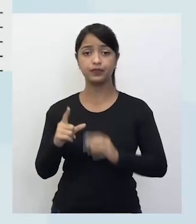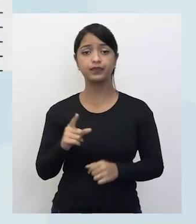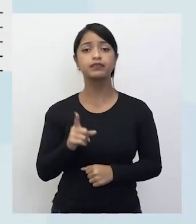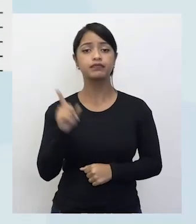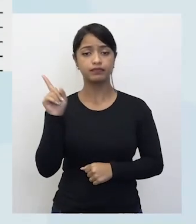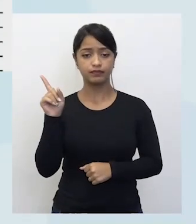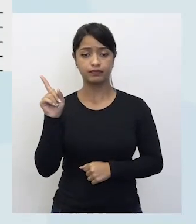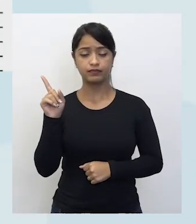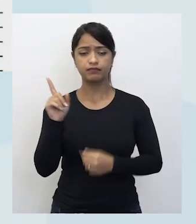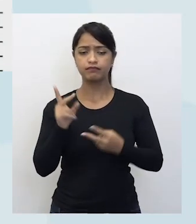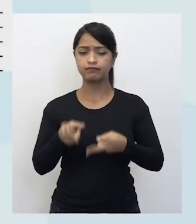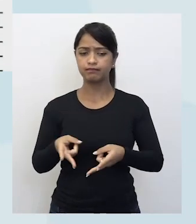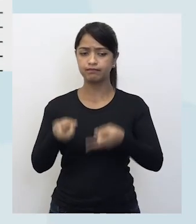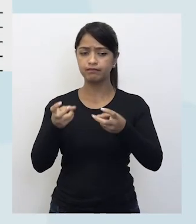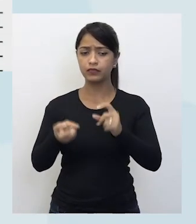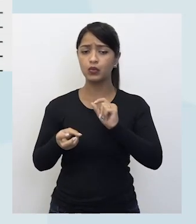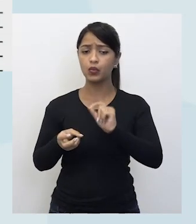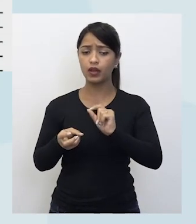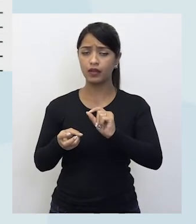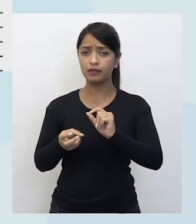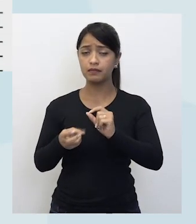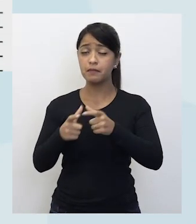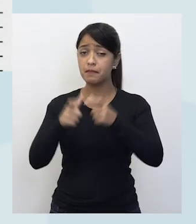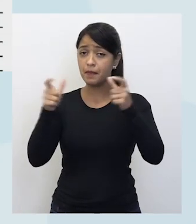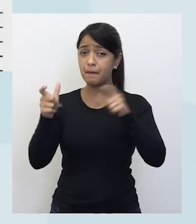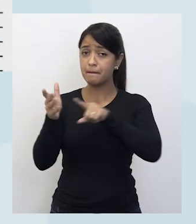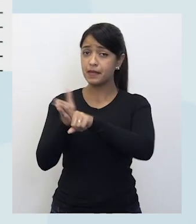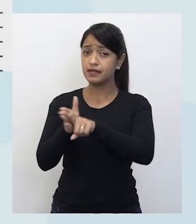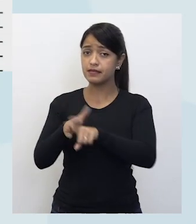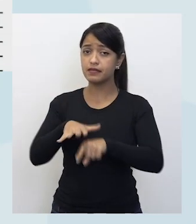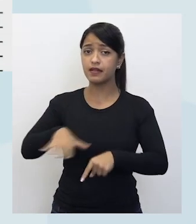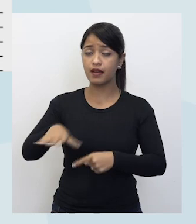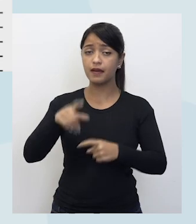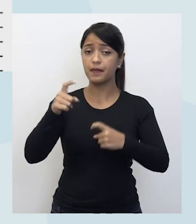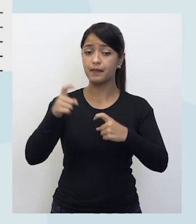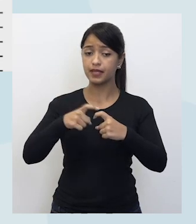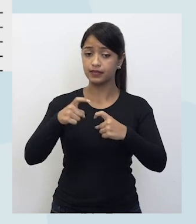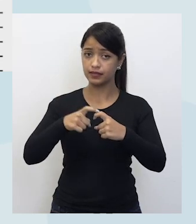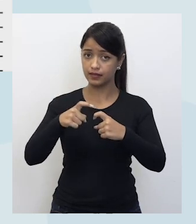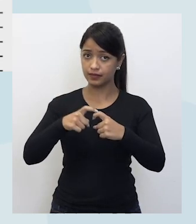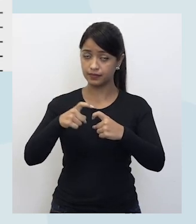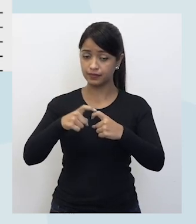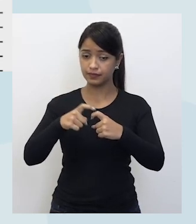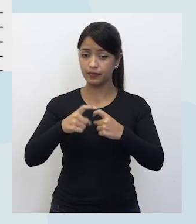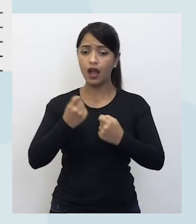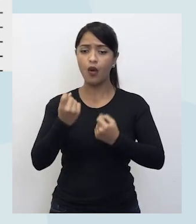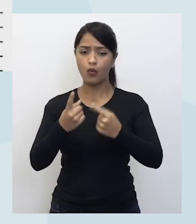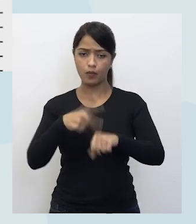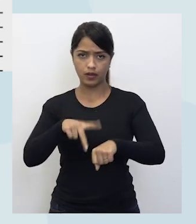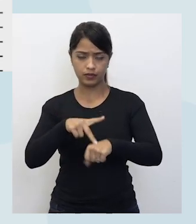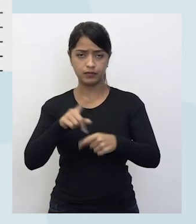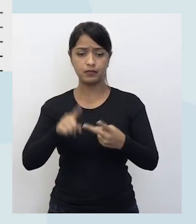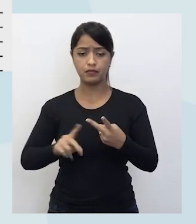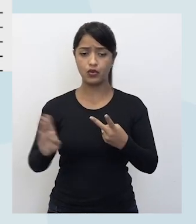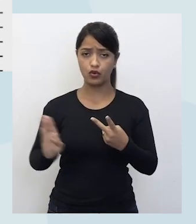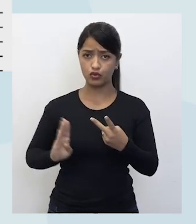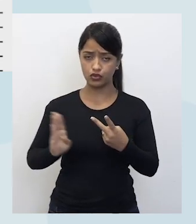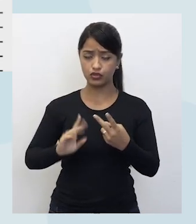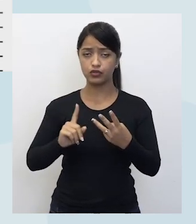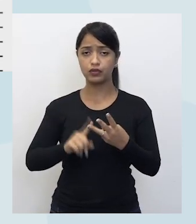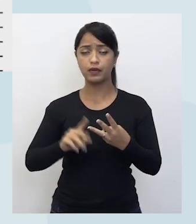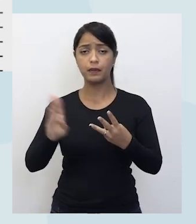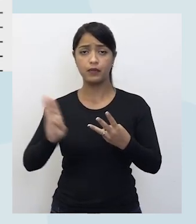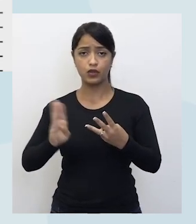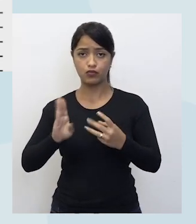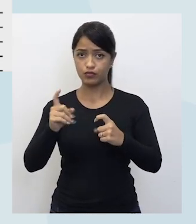isso, a gente consegue ver, por exemplo, que medicina está presente, né, em alguns países, biologia, biomedicina, então